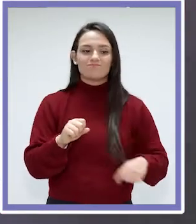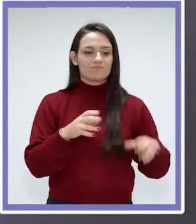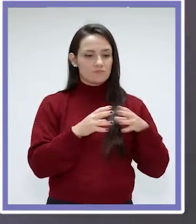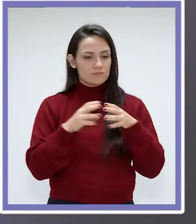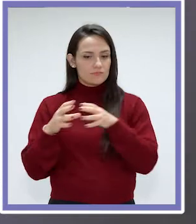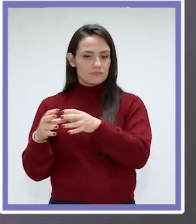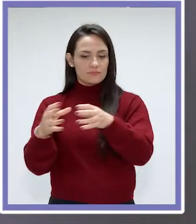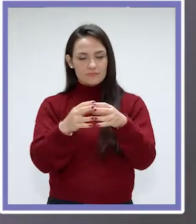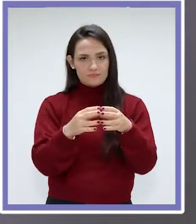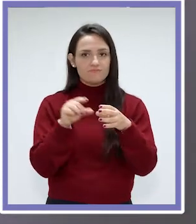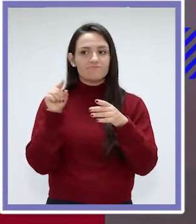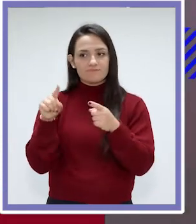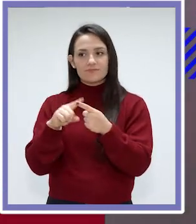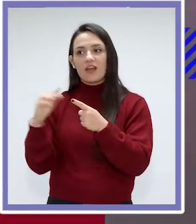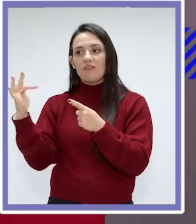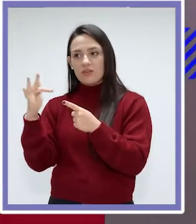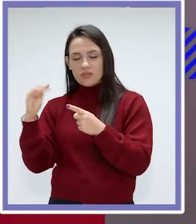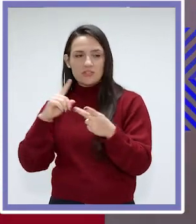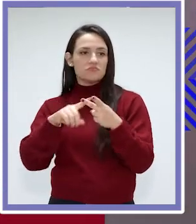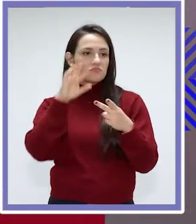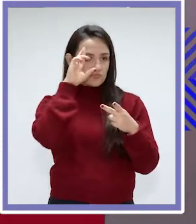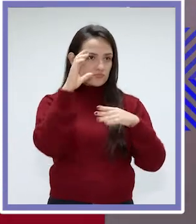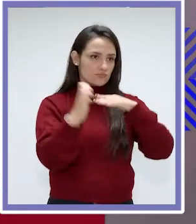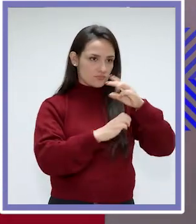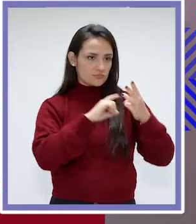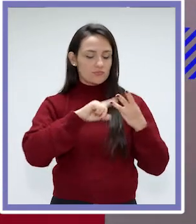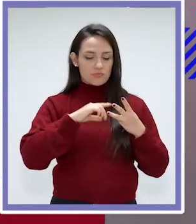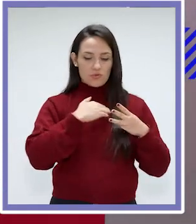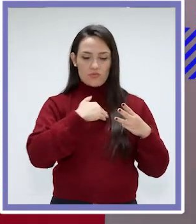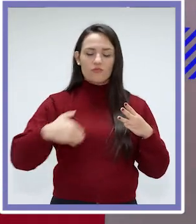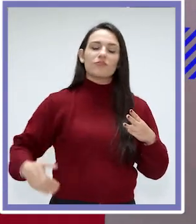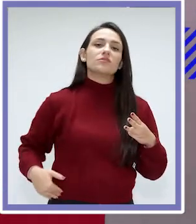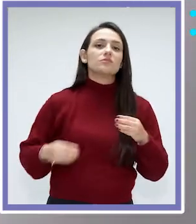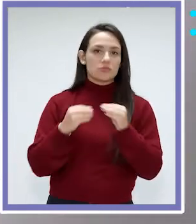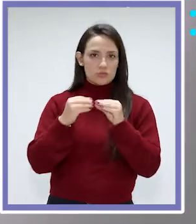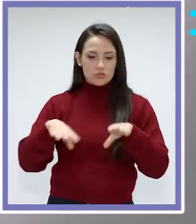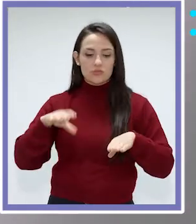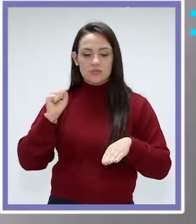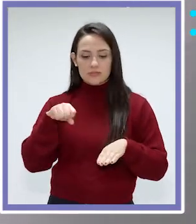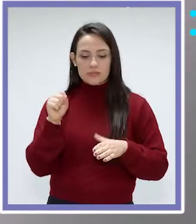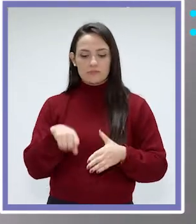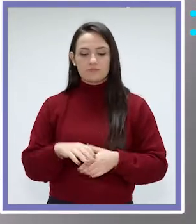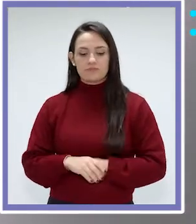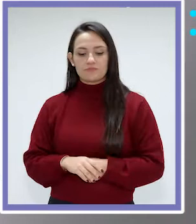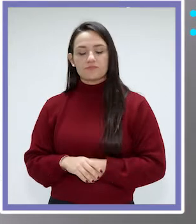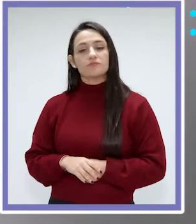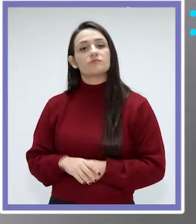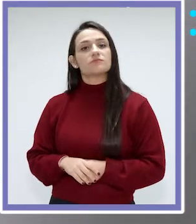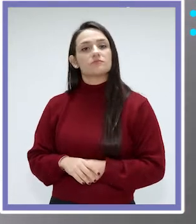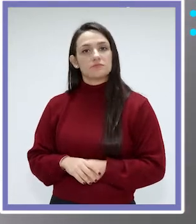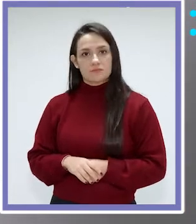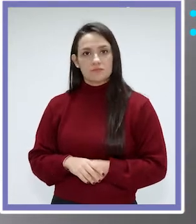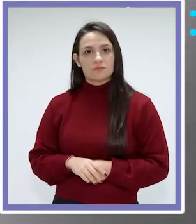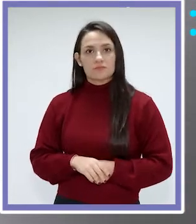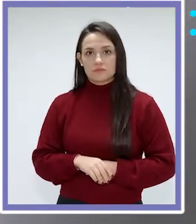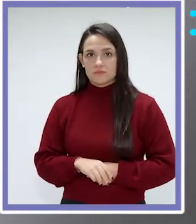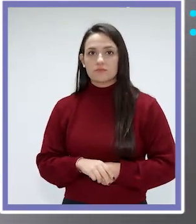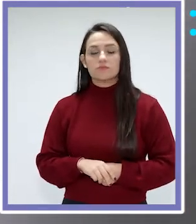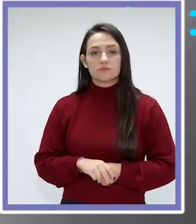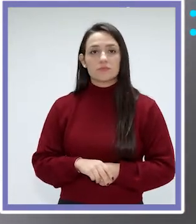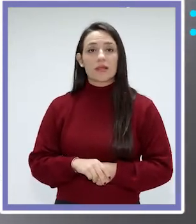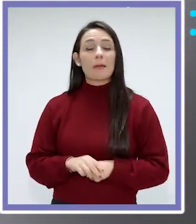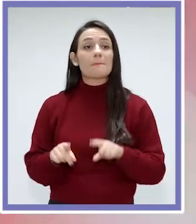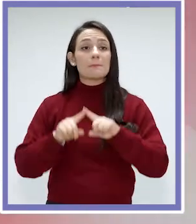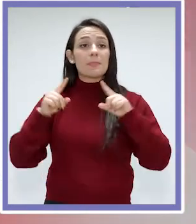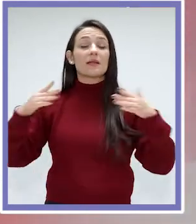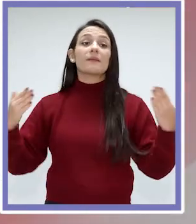desse projeto na universidade, no setor empresarial e governamental. Mas a pandemia também trouxe outras oportunidades da